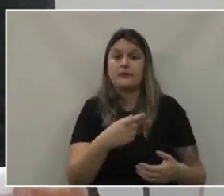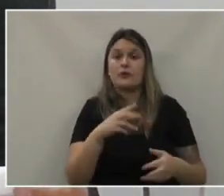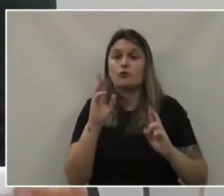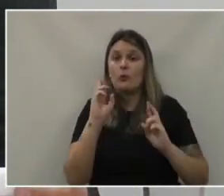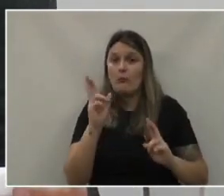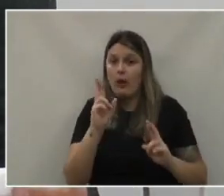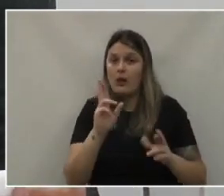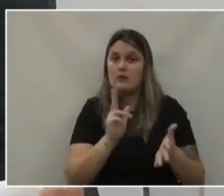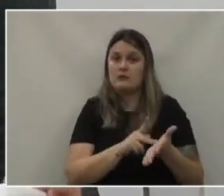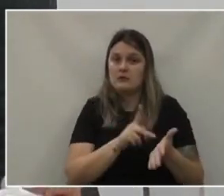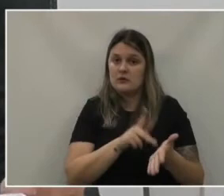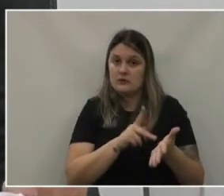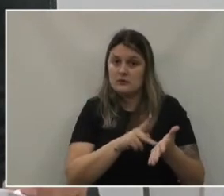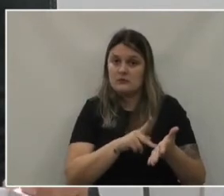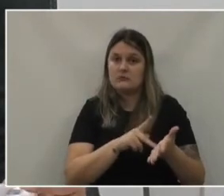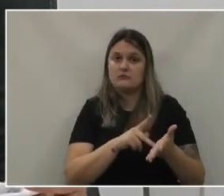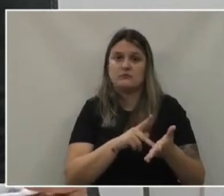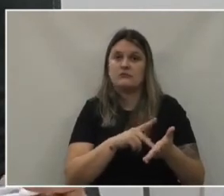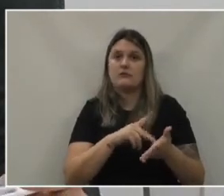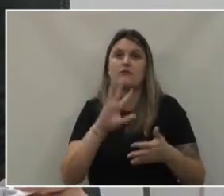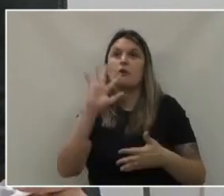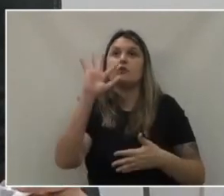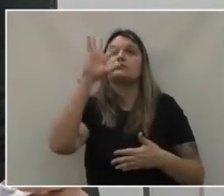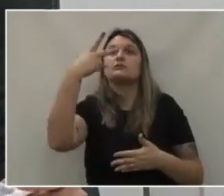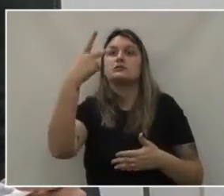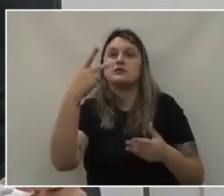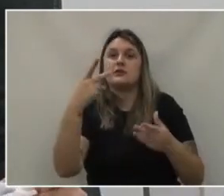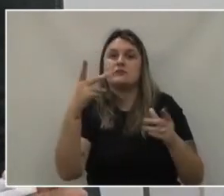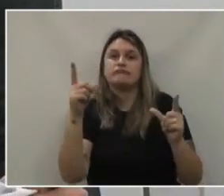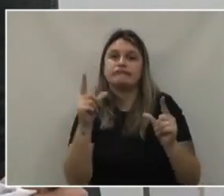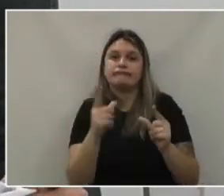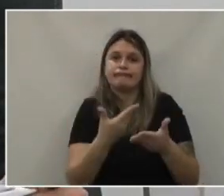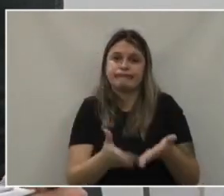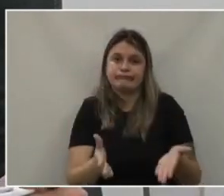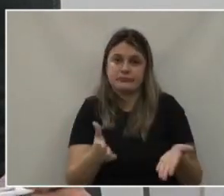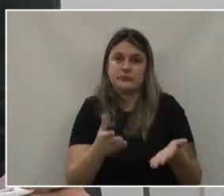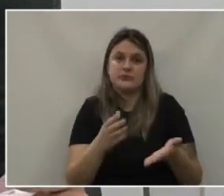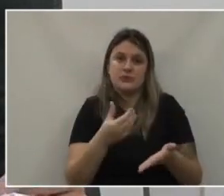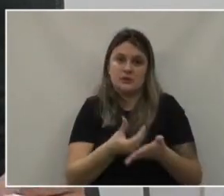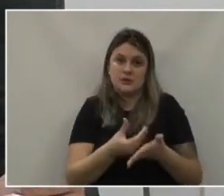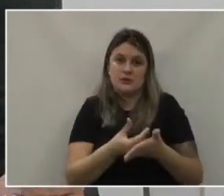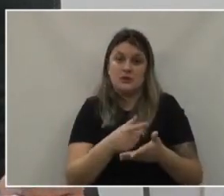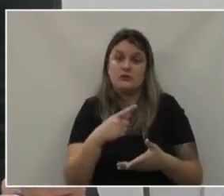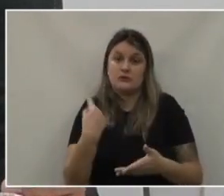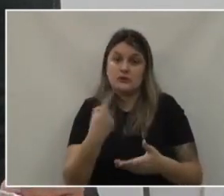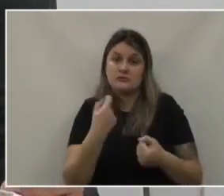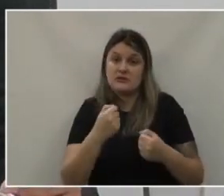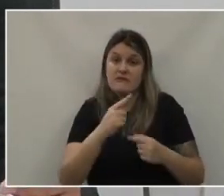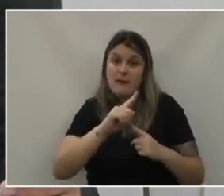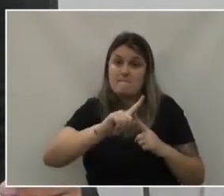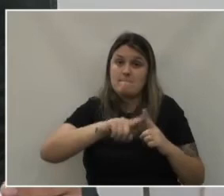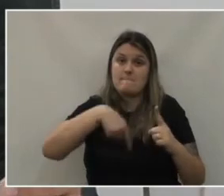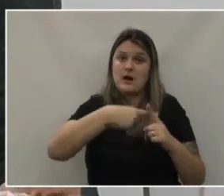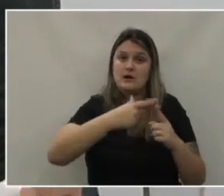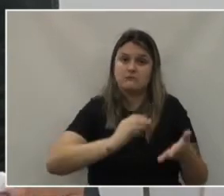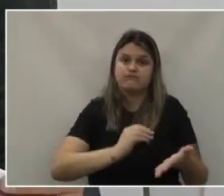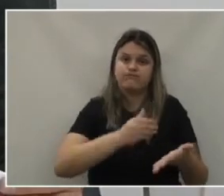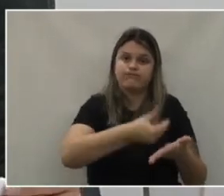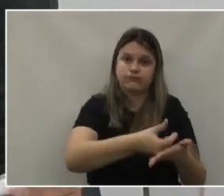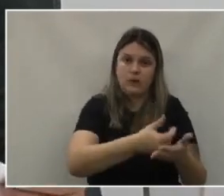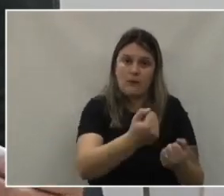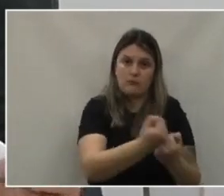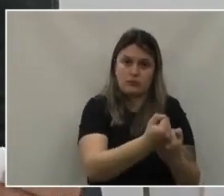que realmente não venha a ocorrer essa perca de recursos, que deveria, na verdade, aumentar